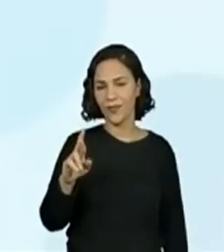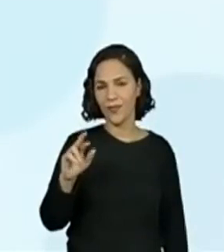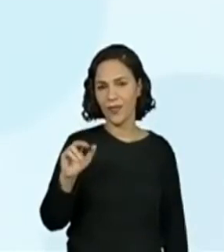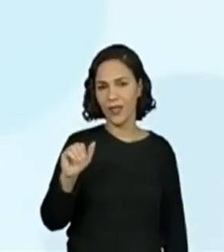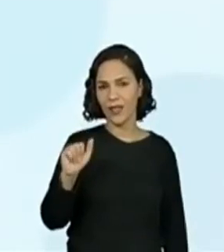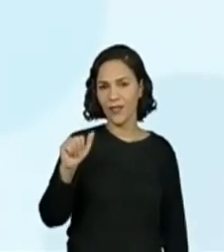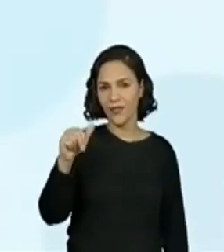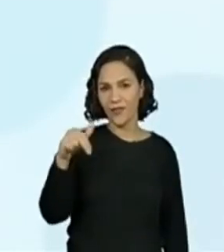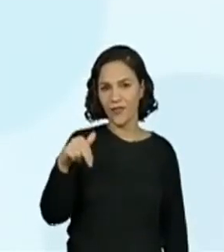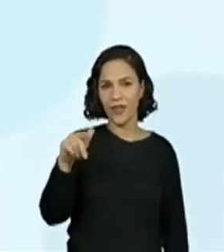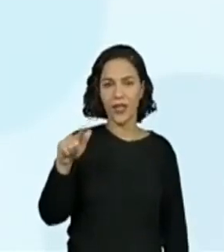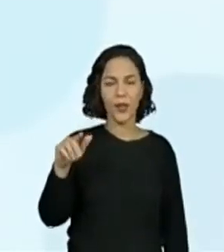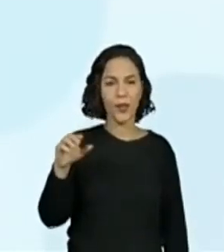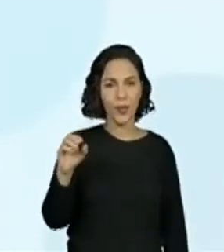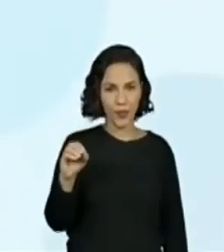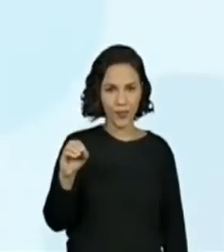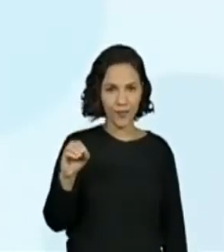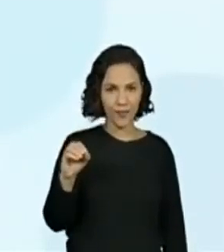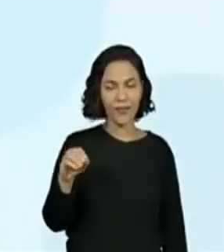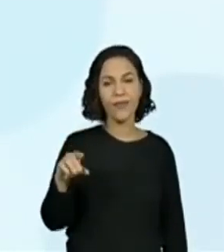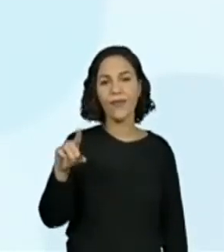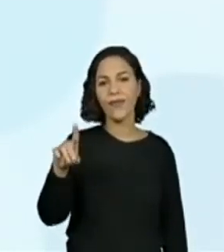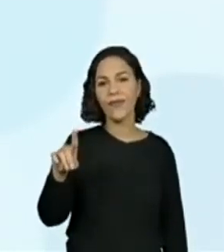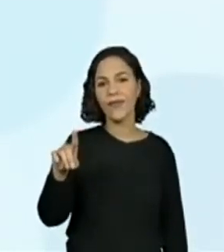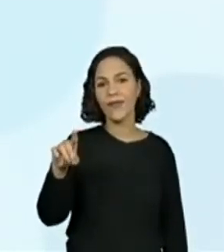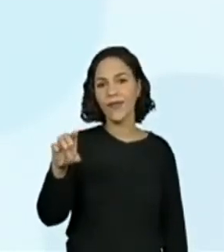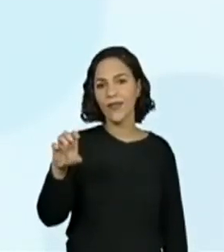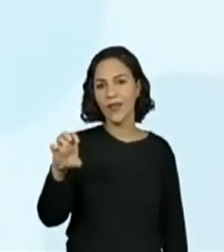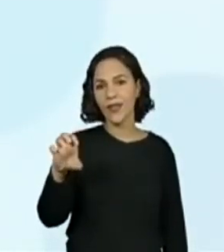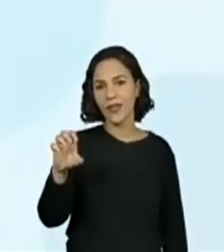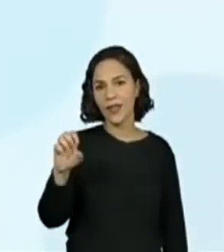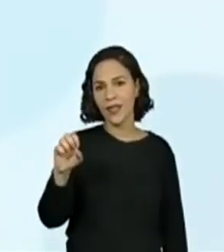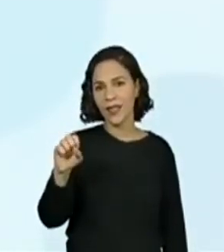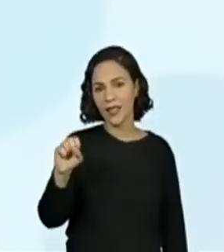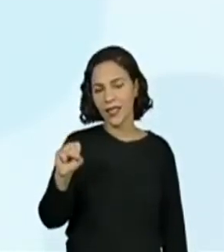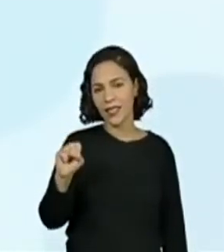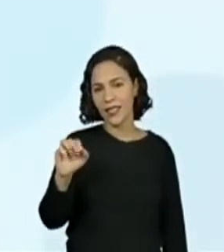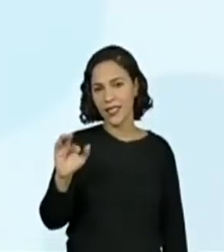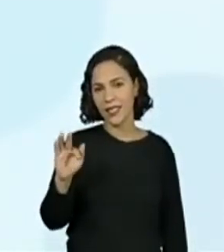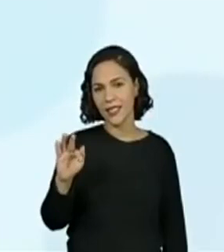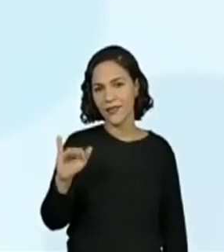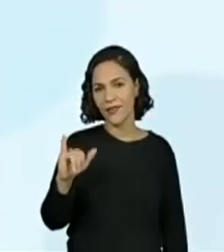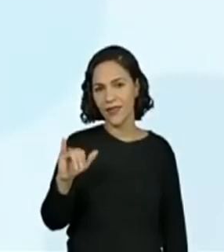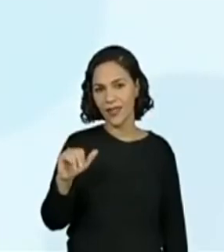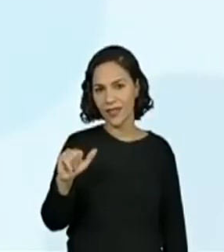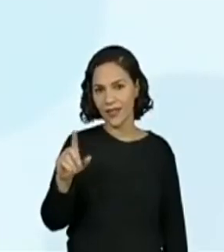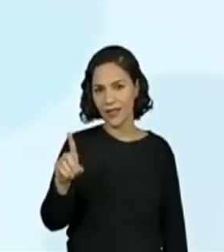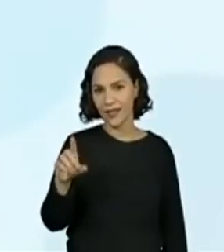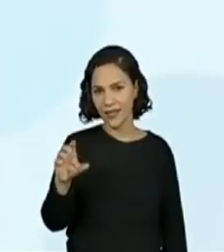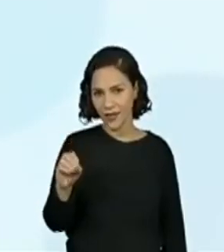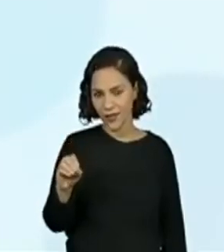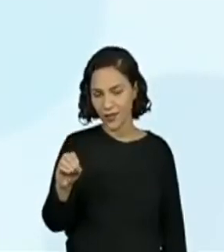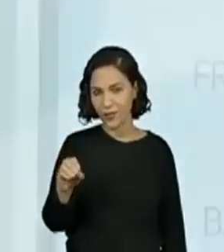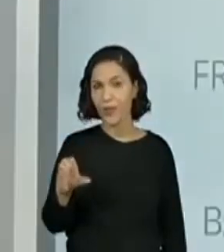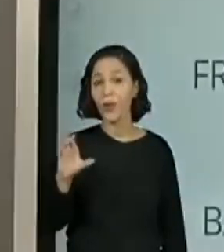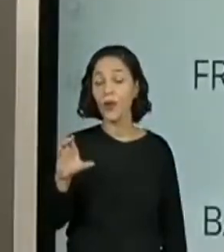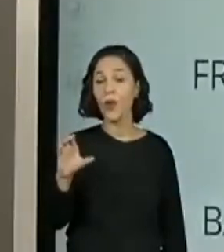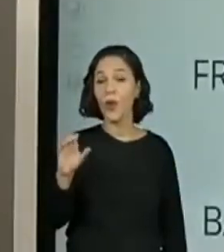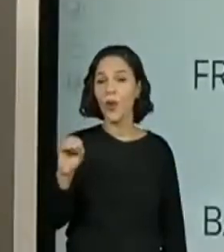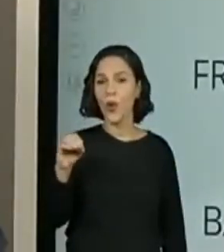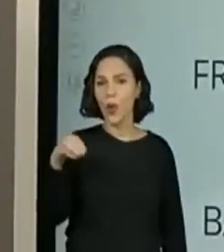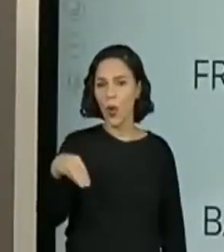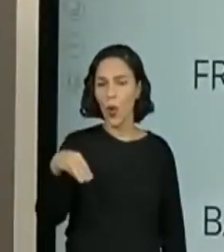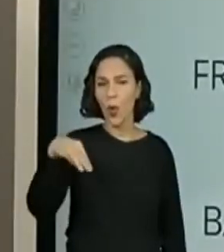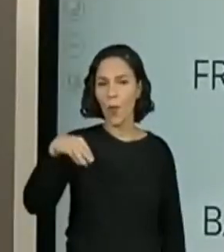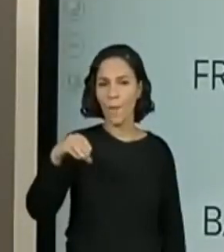E aí, conseguiram acompanhar? Colocaram o dedinho. Colocaram, foram acompanhando, localizaram algumas dessas